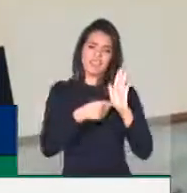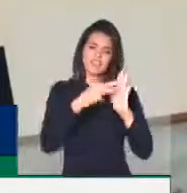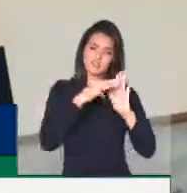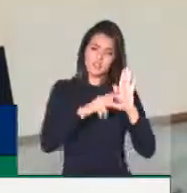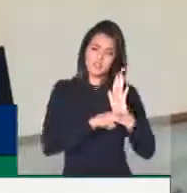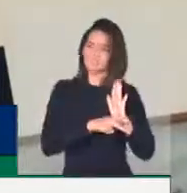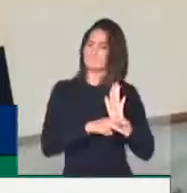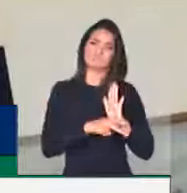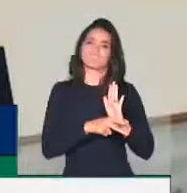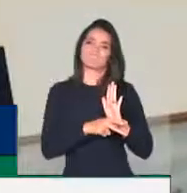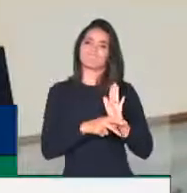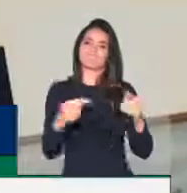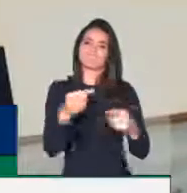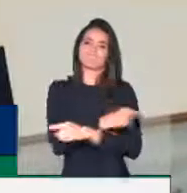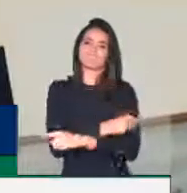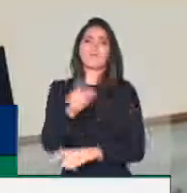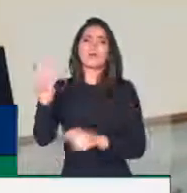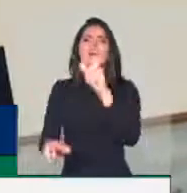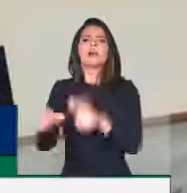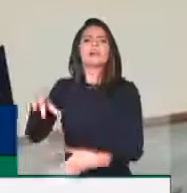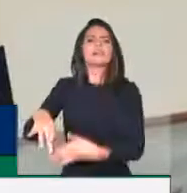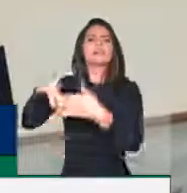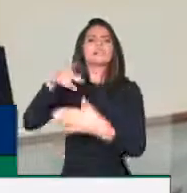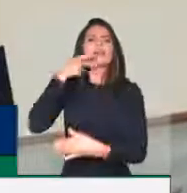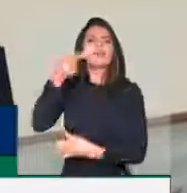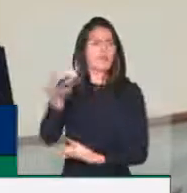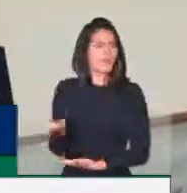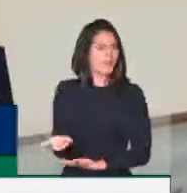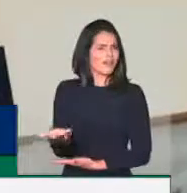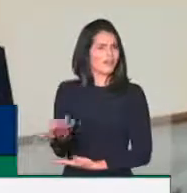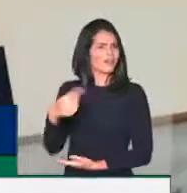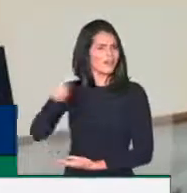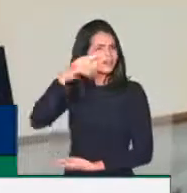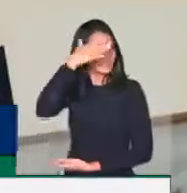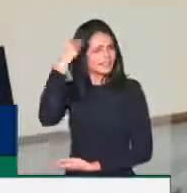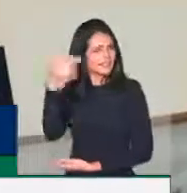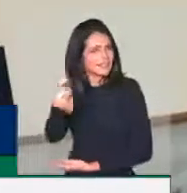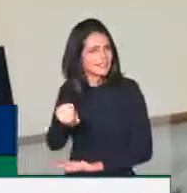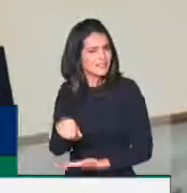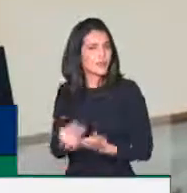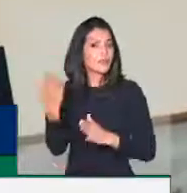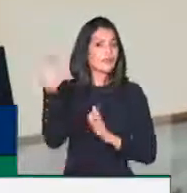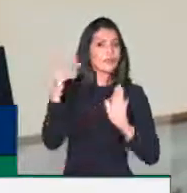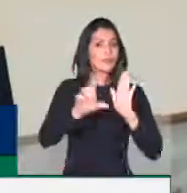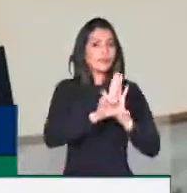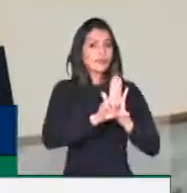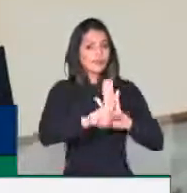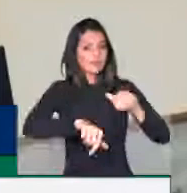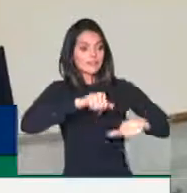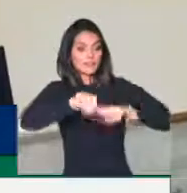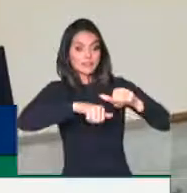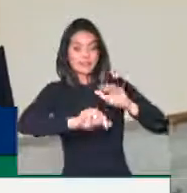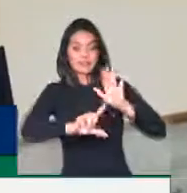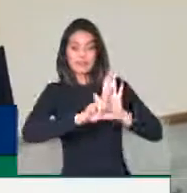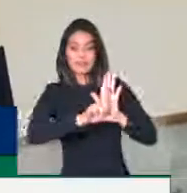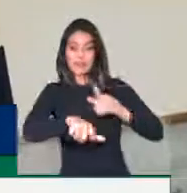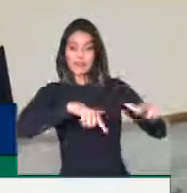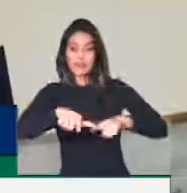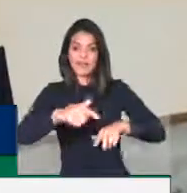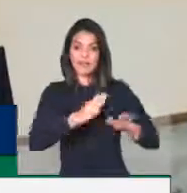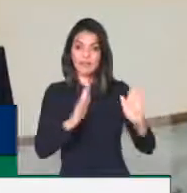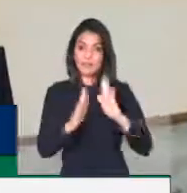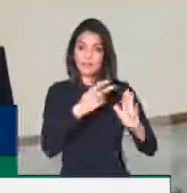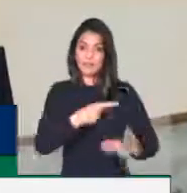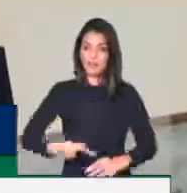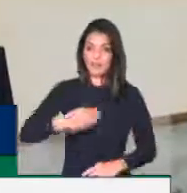algumas falas de alguns líderes de deputados. Como esquecer os efeitos da reforma trabalhista do Temer? Quais foram os empregos gerados por